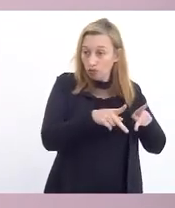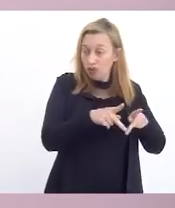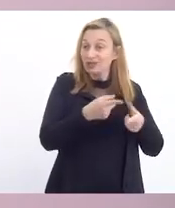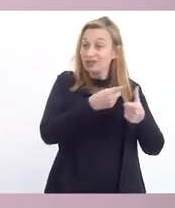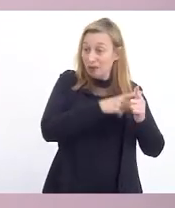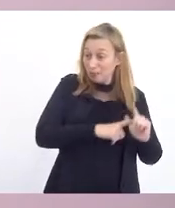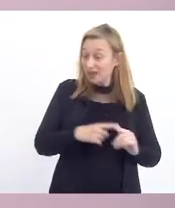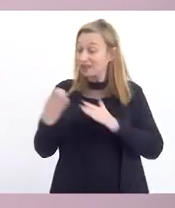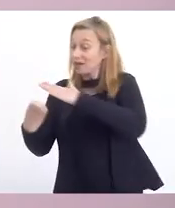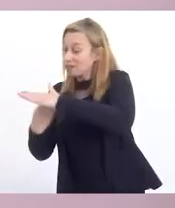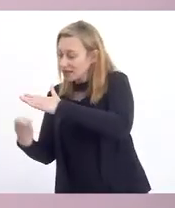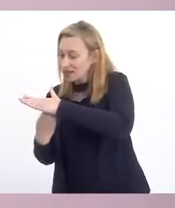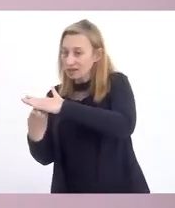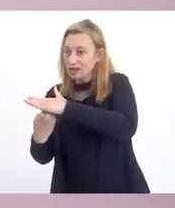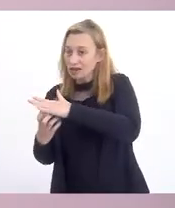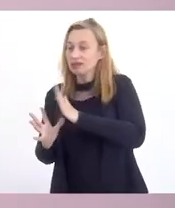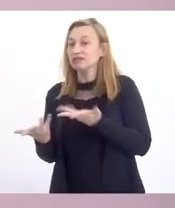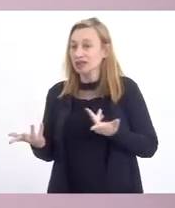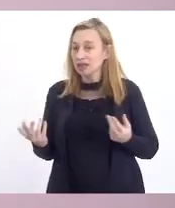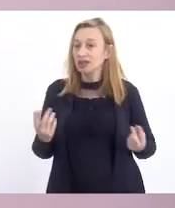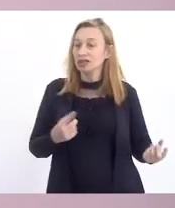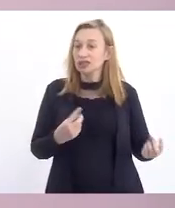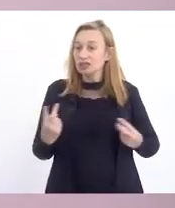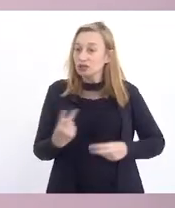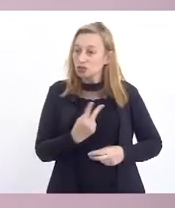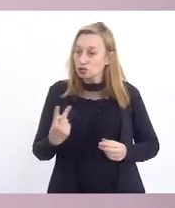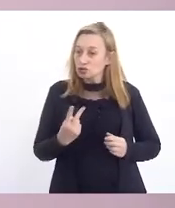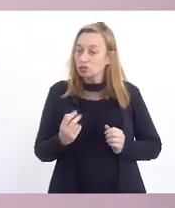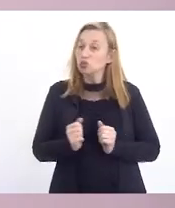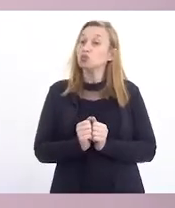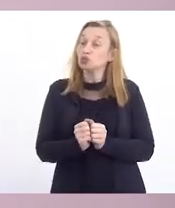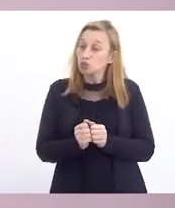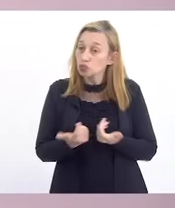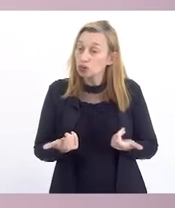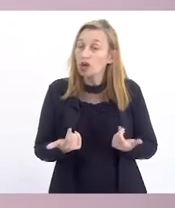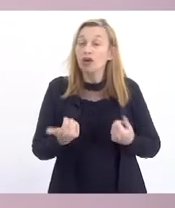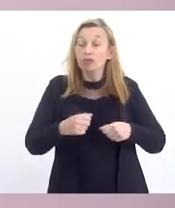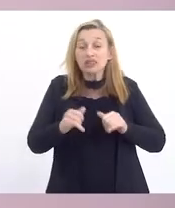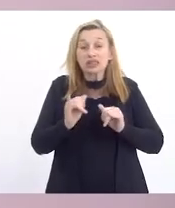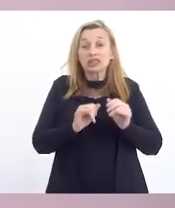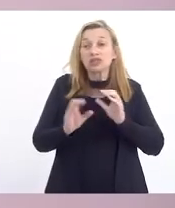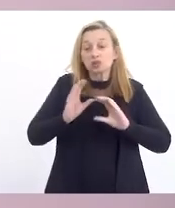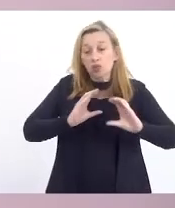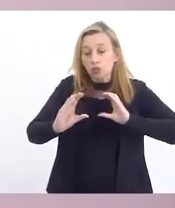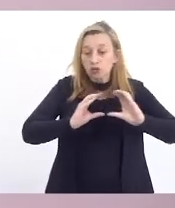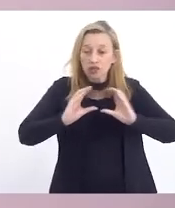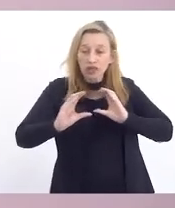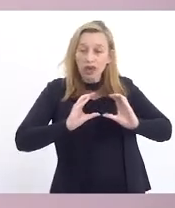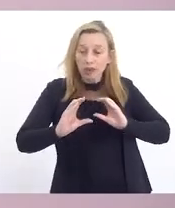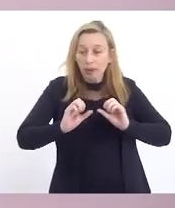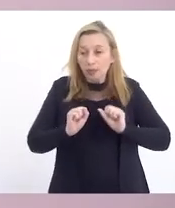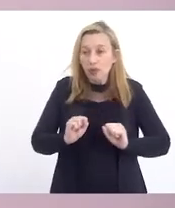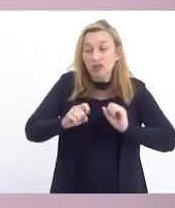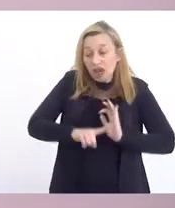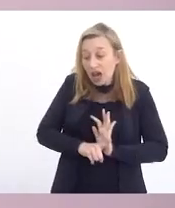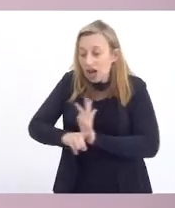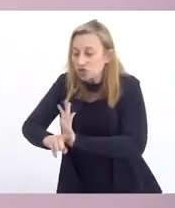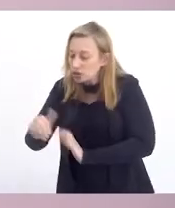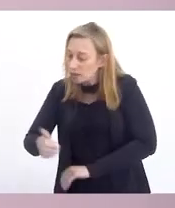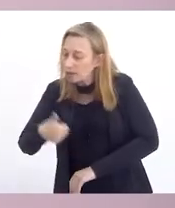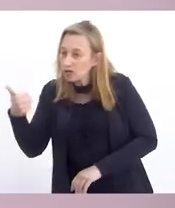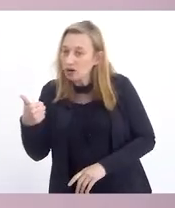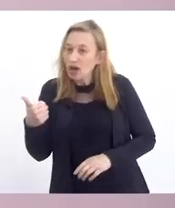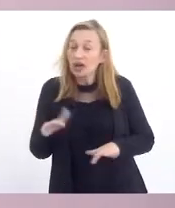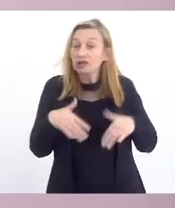vai sempre depender de vocês. Então, a gente vai ter que estar se comunicando com os senhores para tentar contribuir para essa melhora.